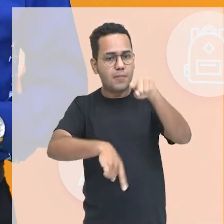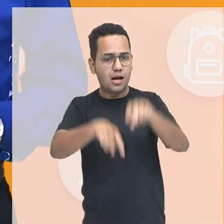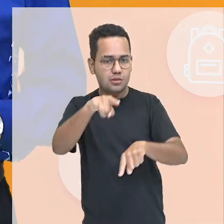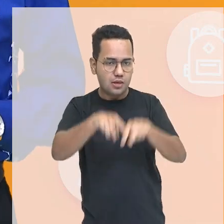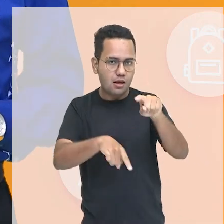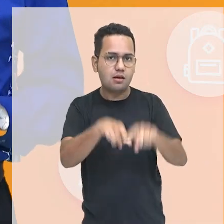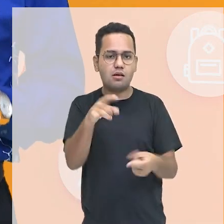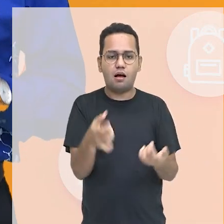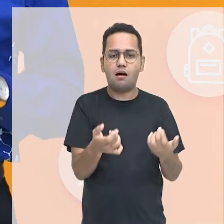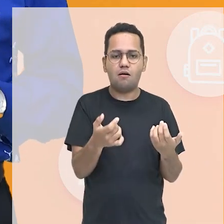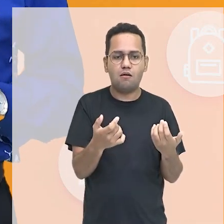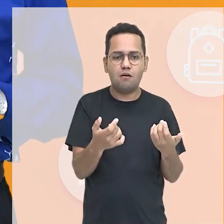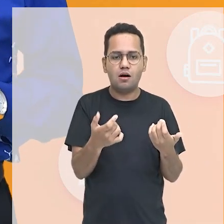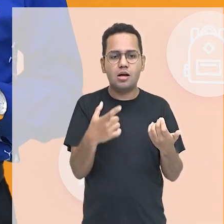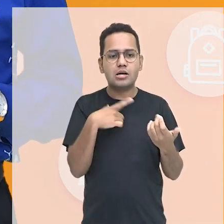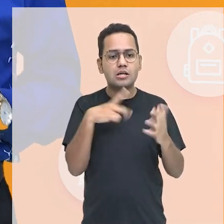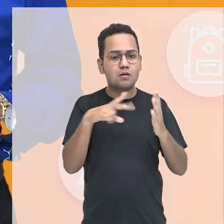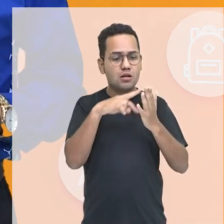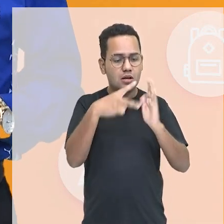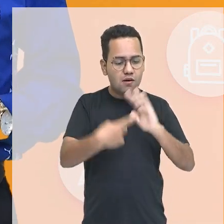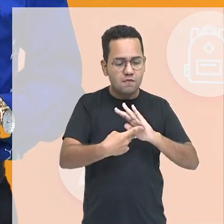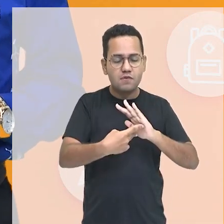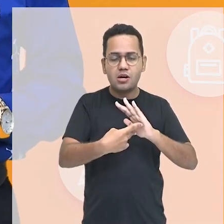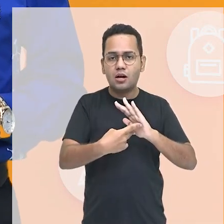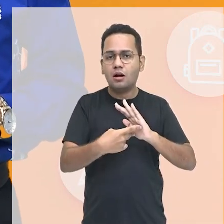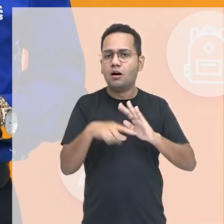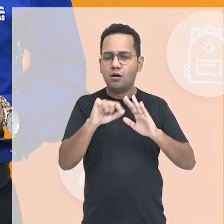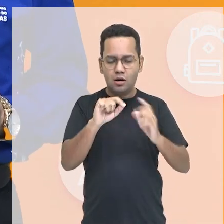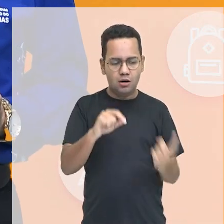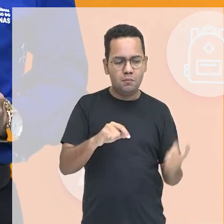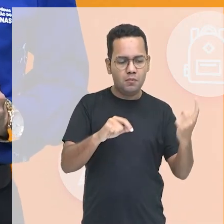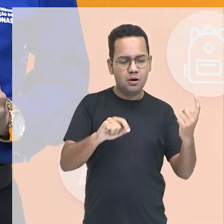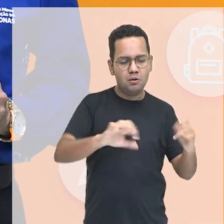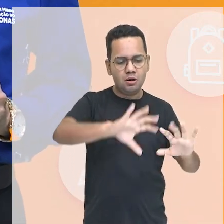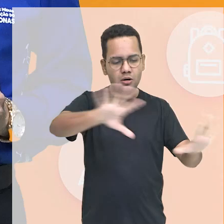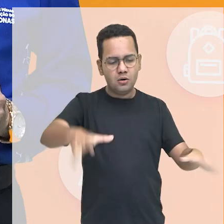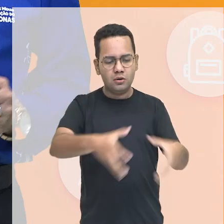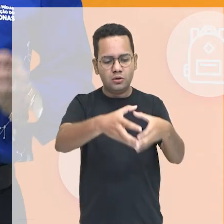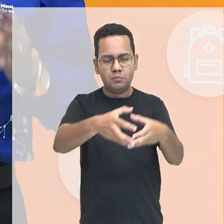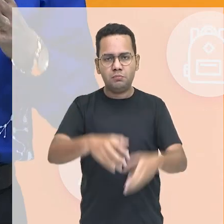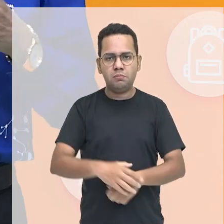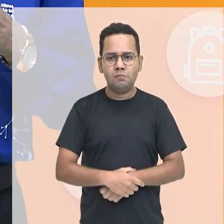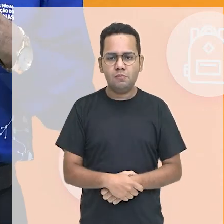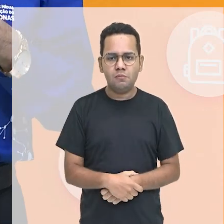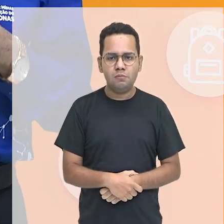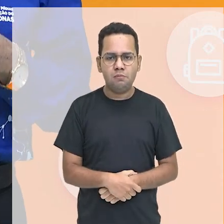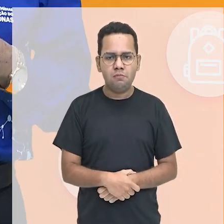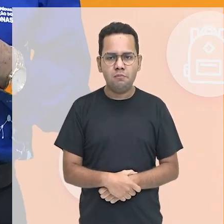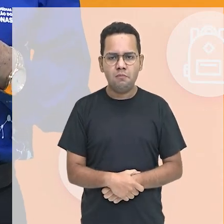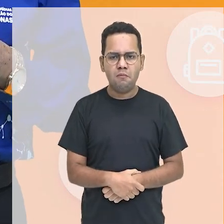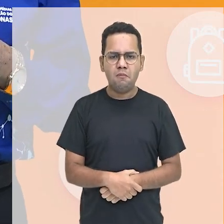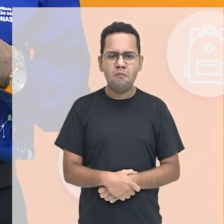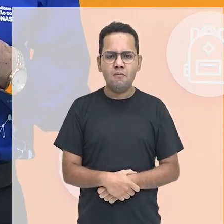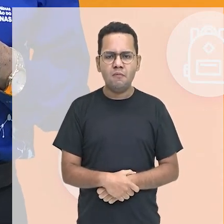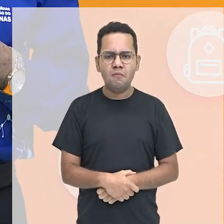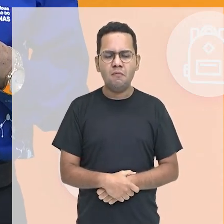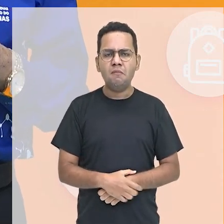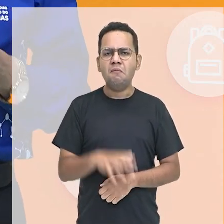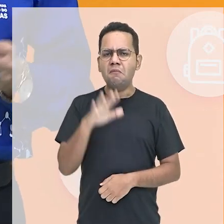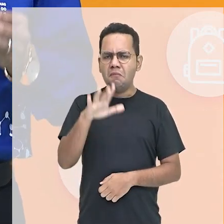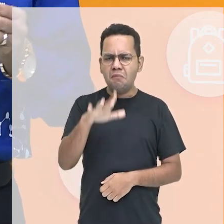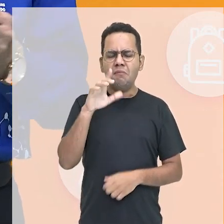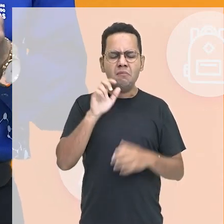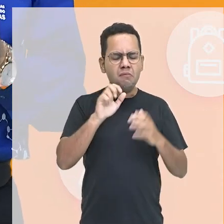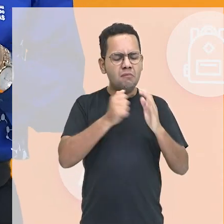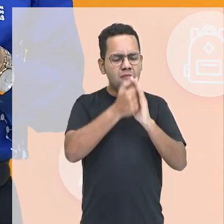tem um significado especial para uma pessoa ou um grupo. Existem símbolos